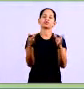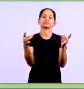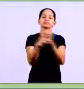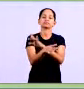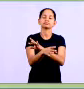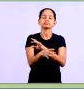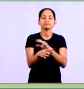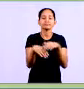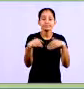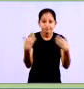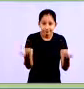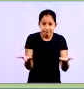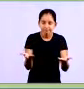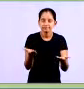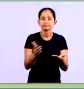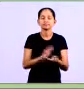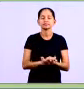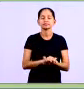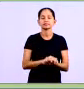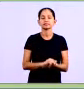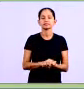lucro